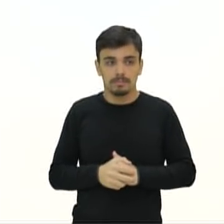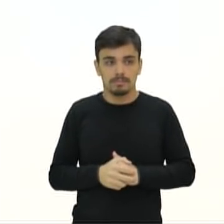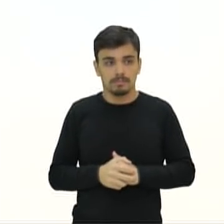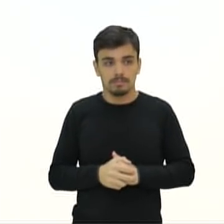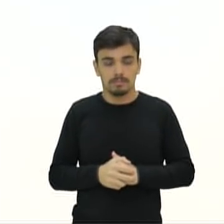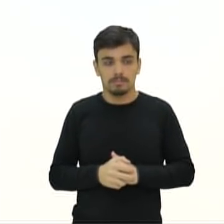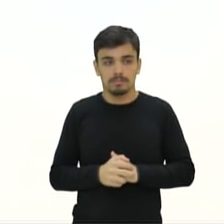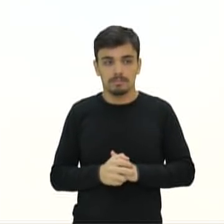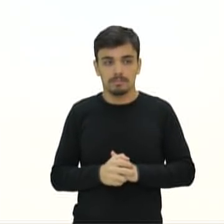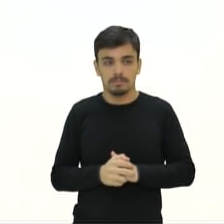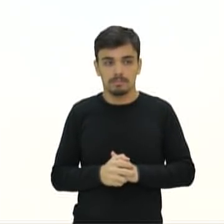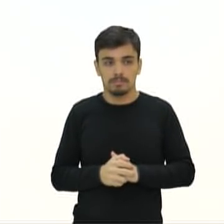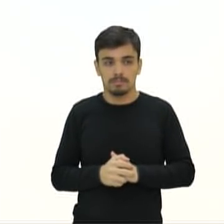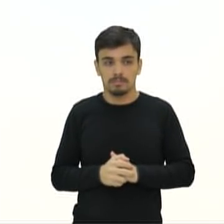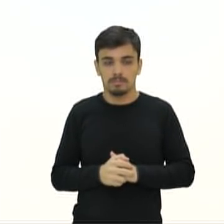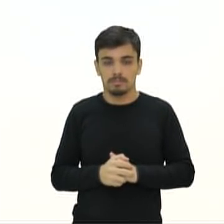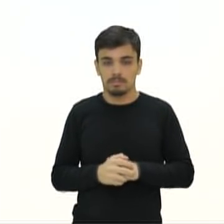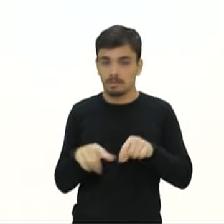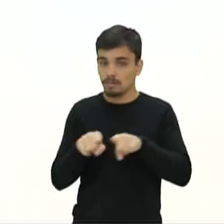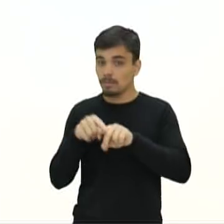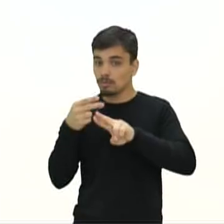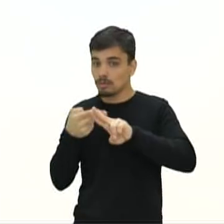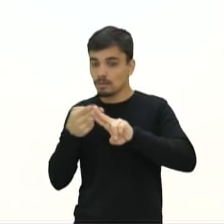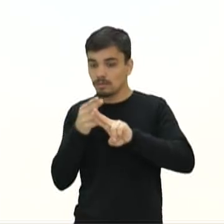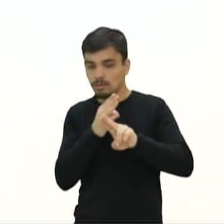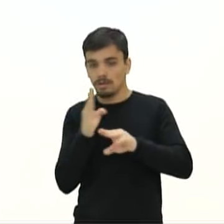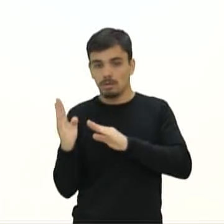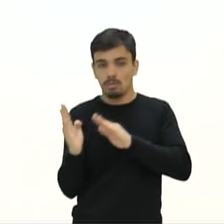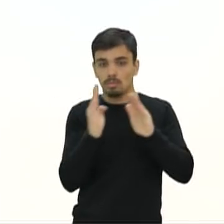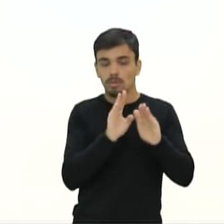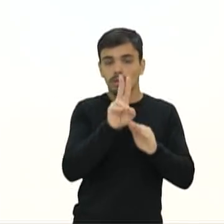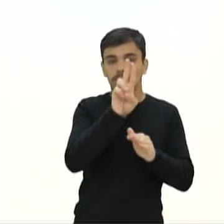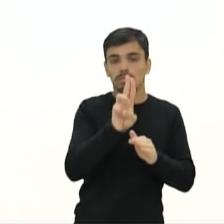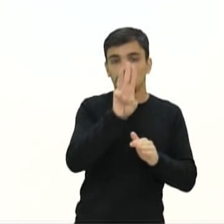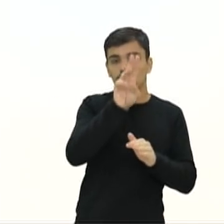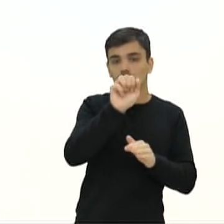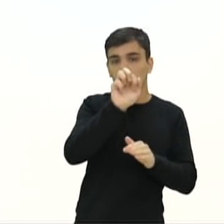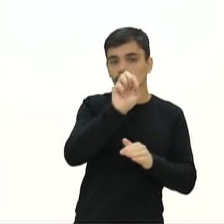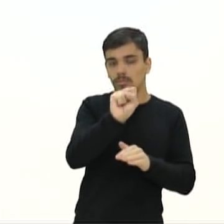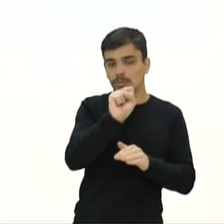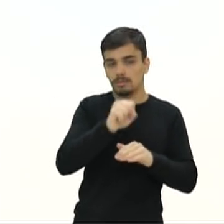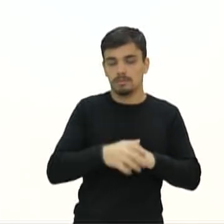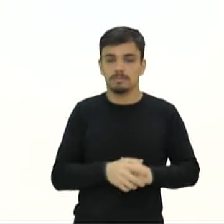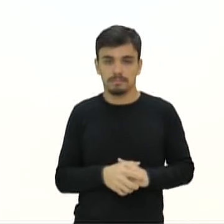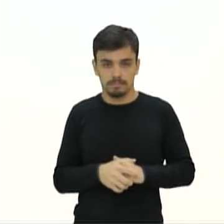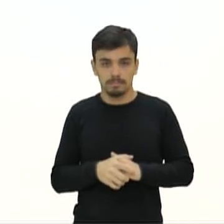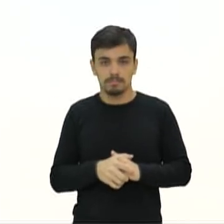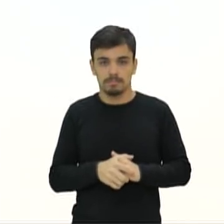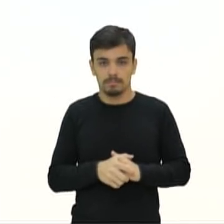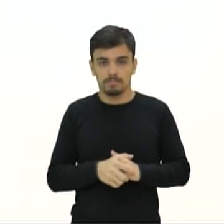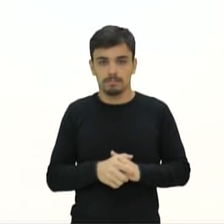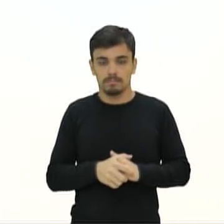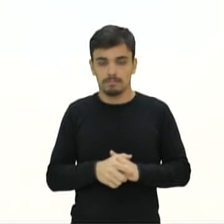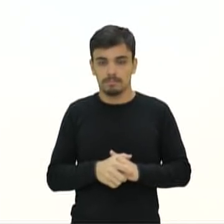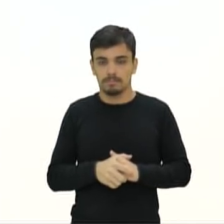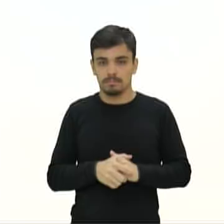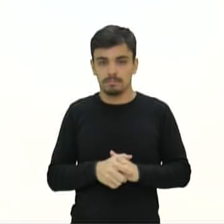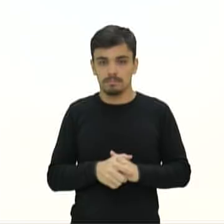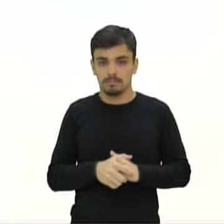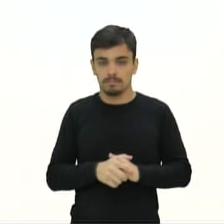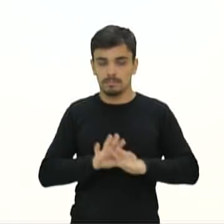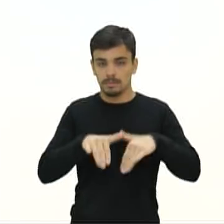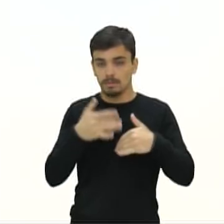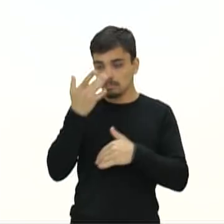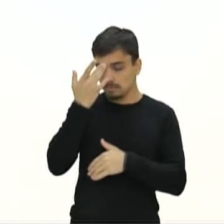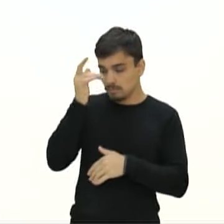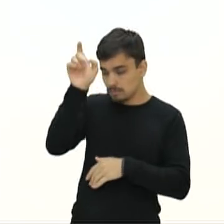she e o it vão usar o was. We, you e they vão usar were. Então, as pessoas do singular, ó,